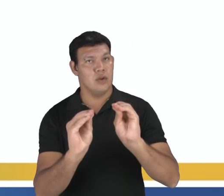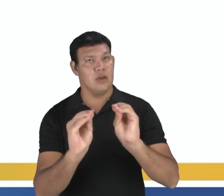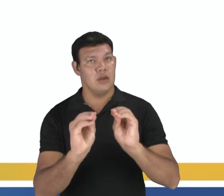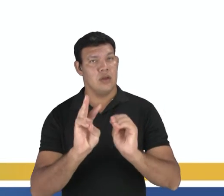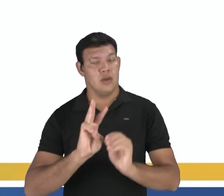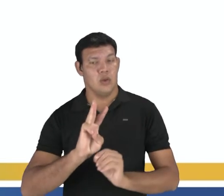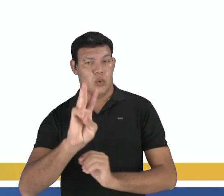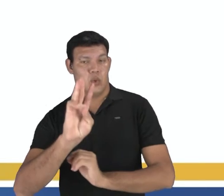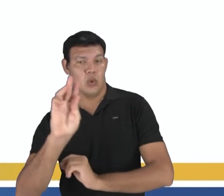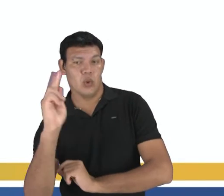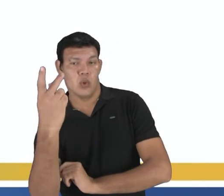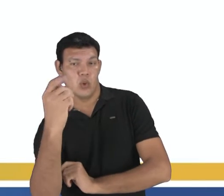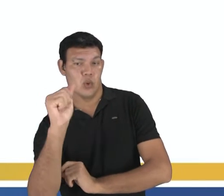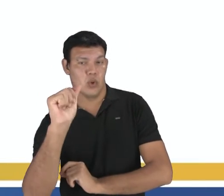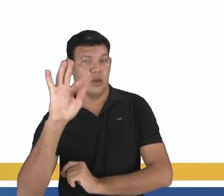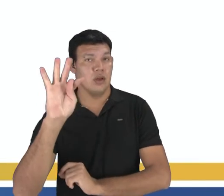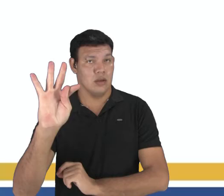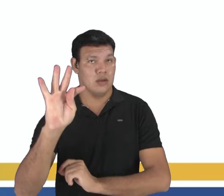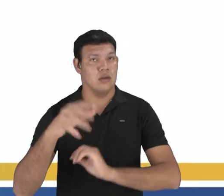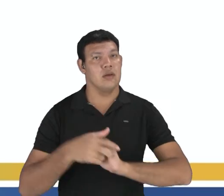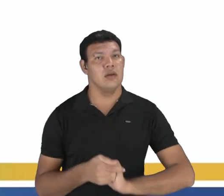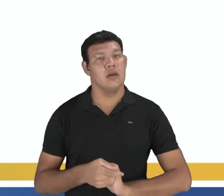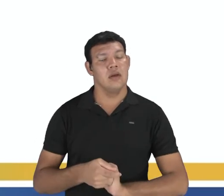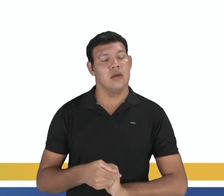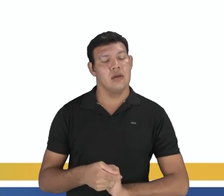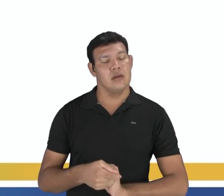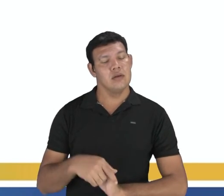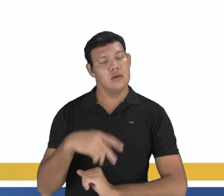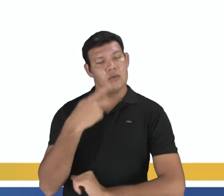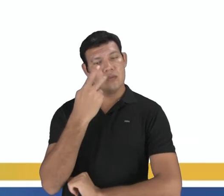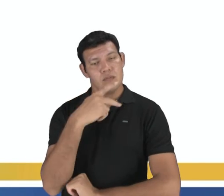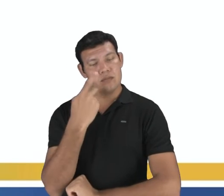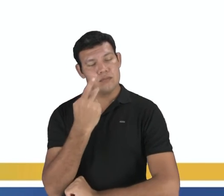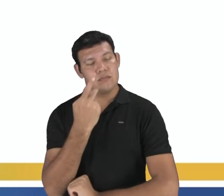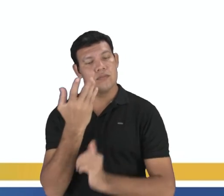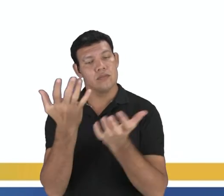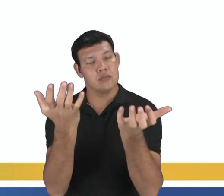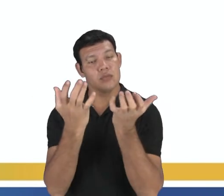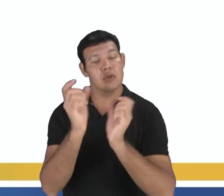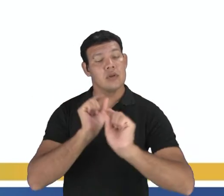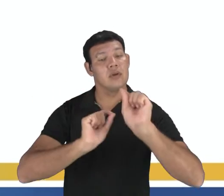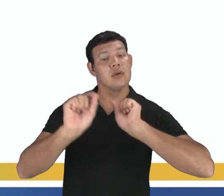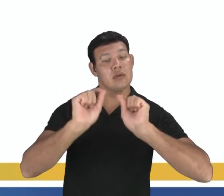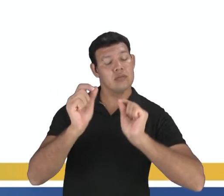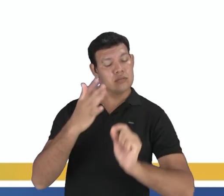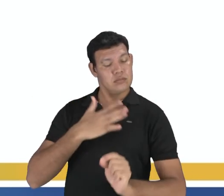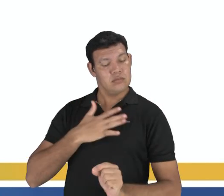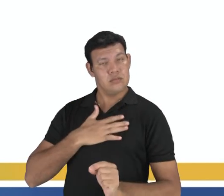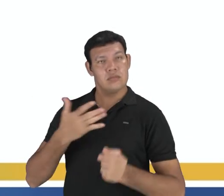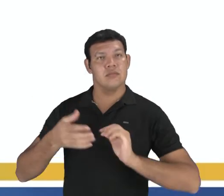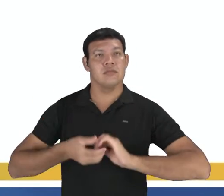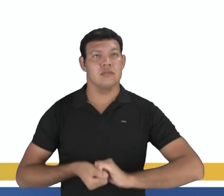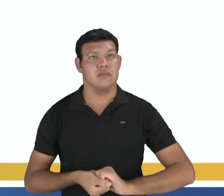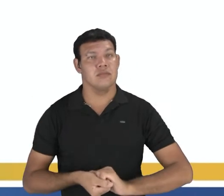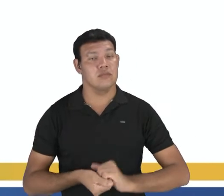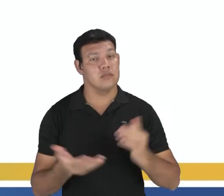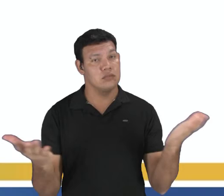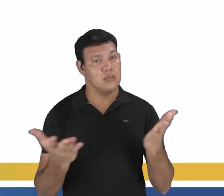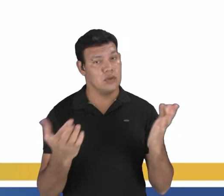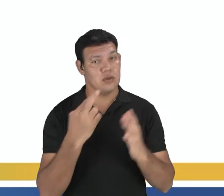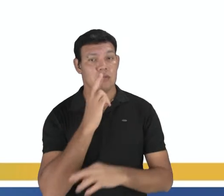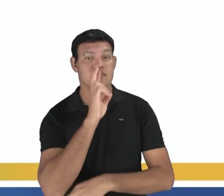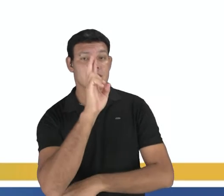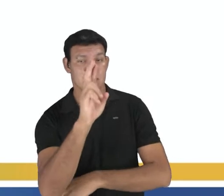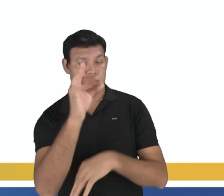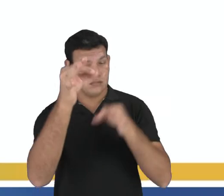you want from me diga o que você quer de mim e agora confiram aí